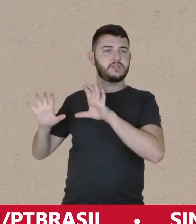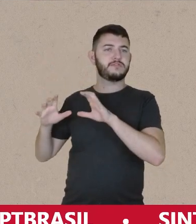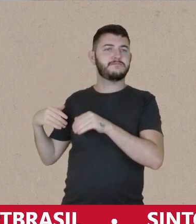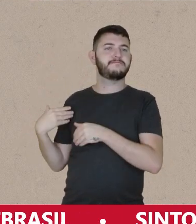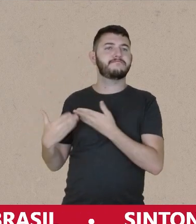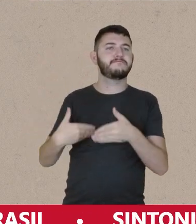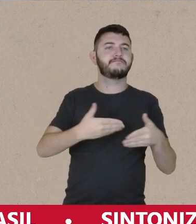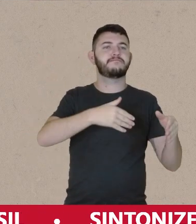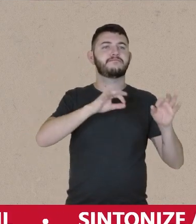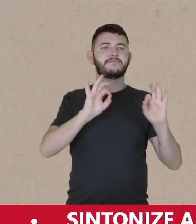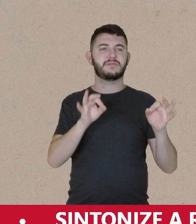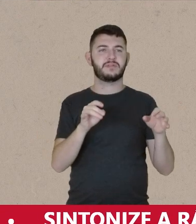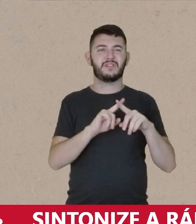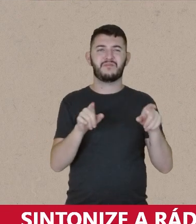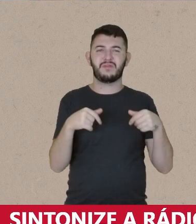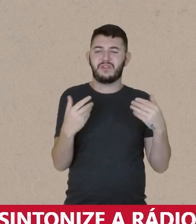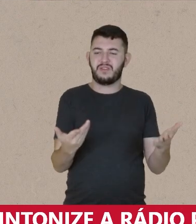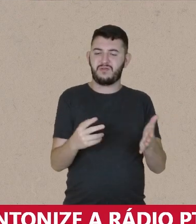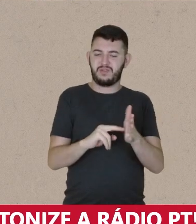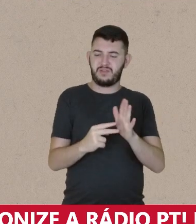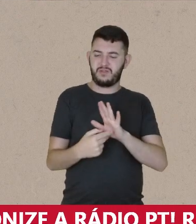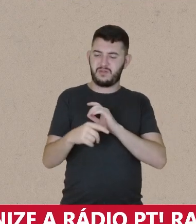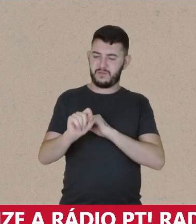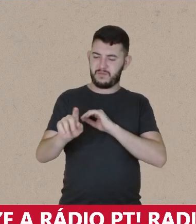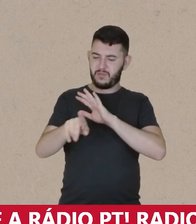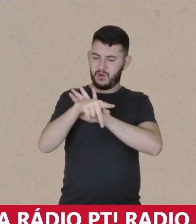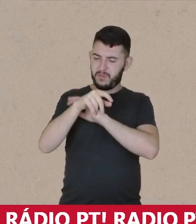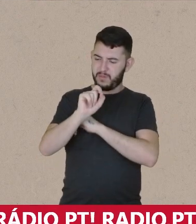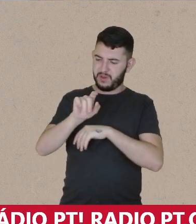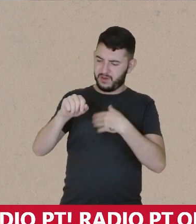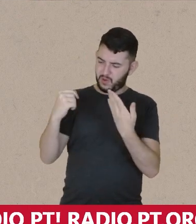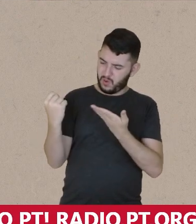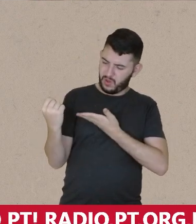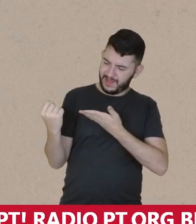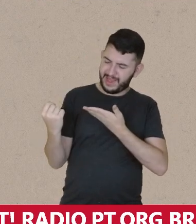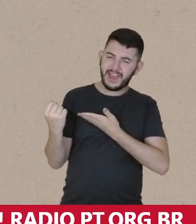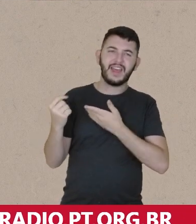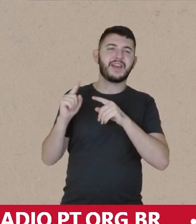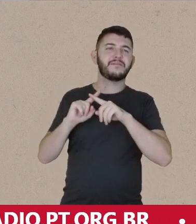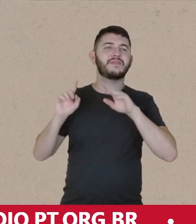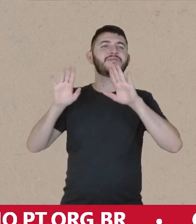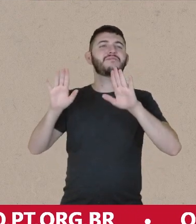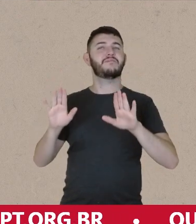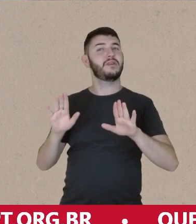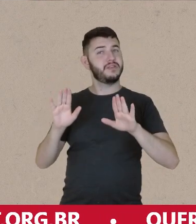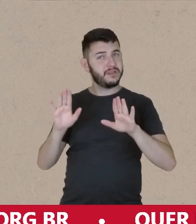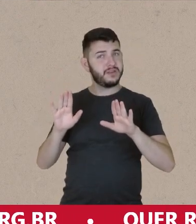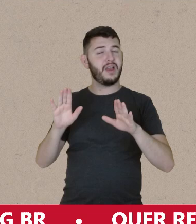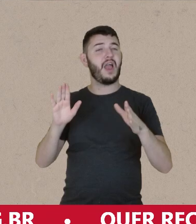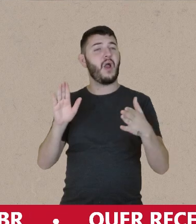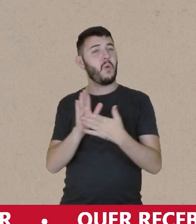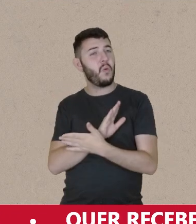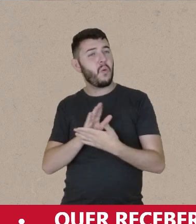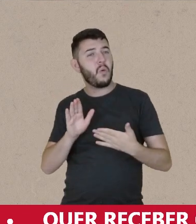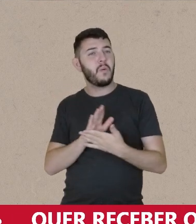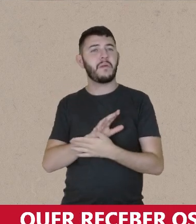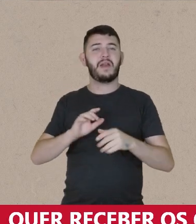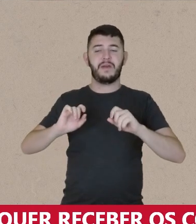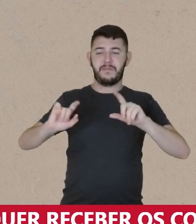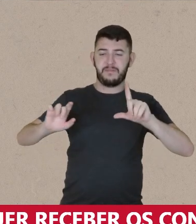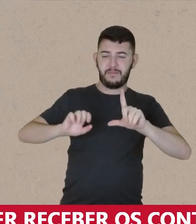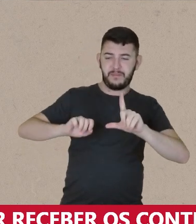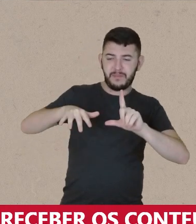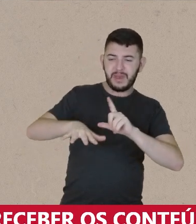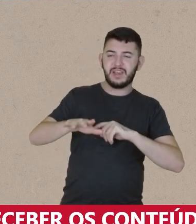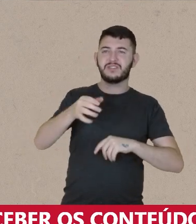foi não por parte dos colegas, mas por parte de alguns setores da mídia. Até dei